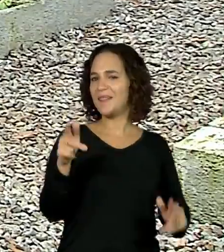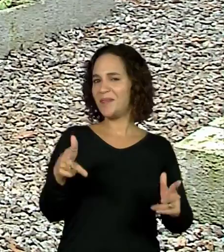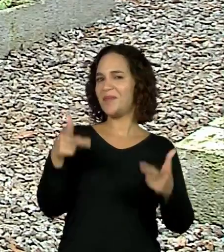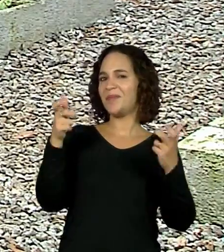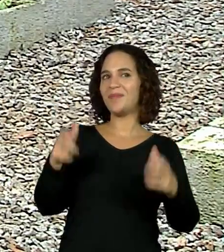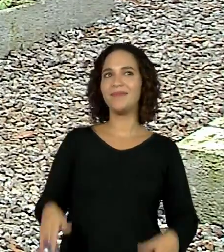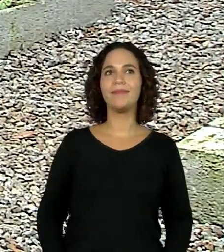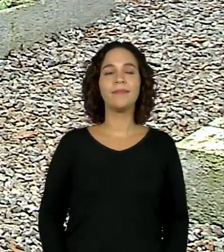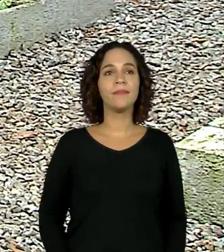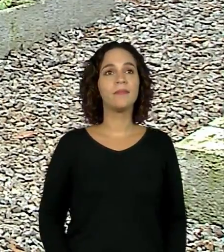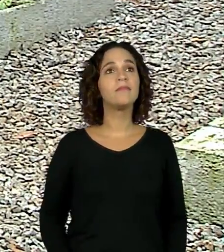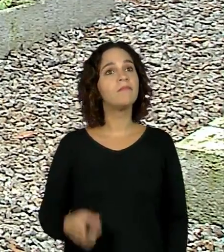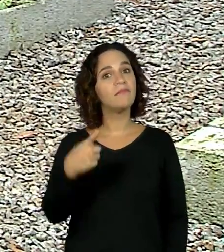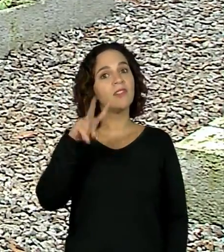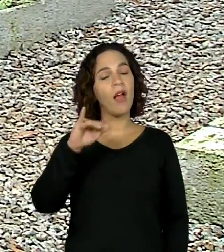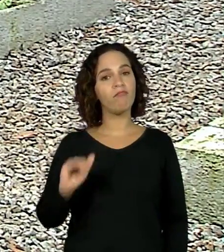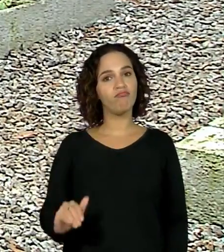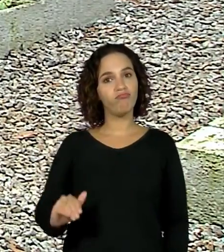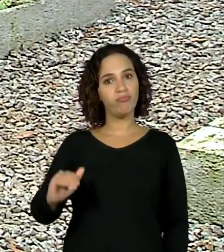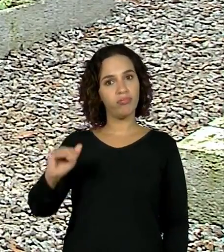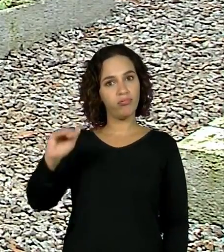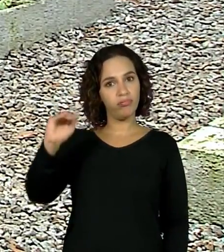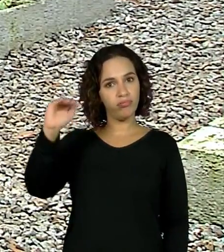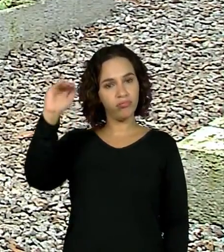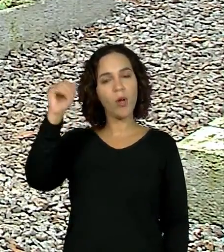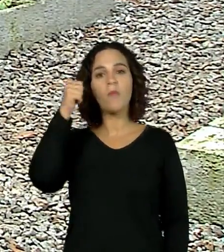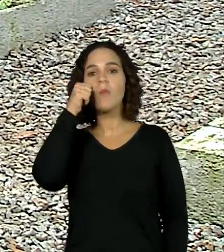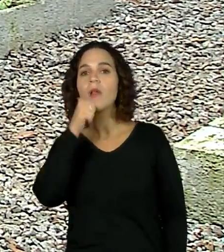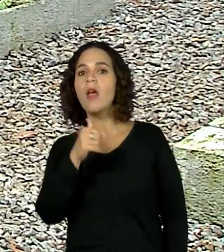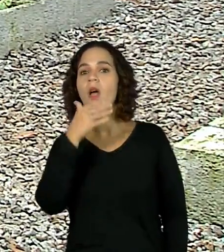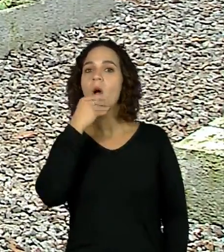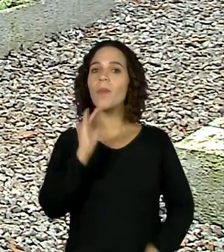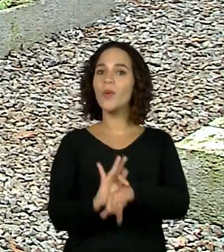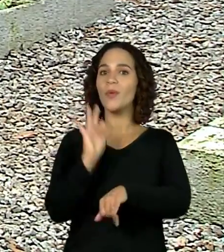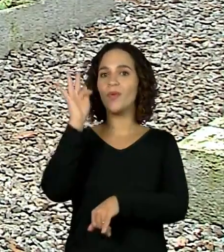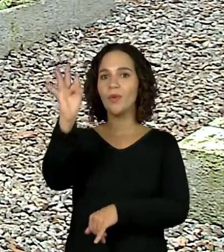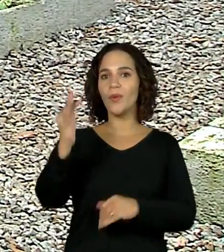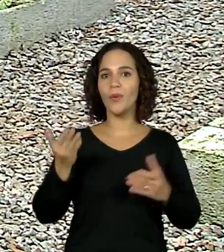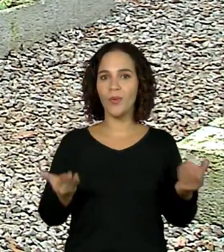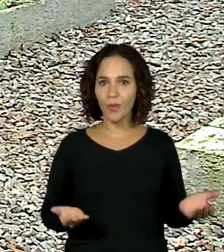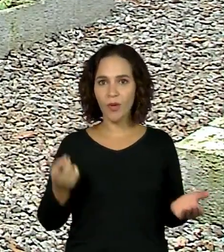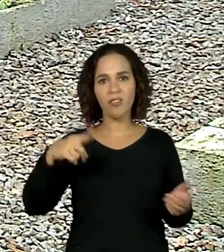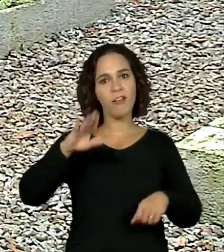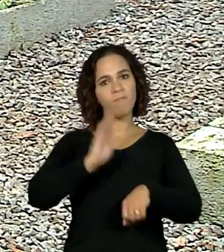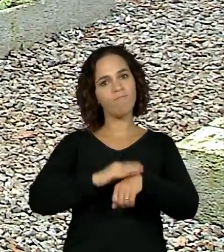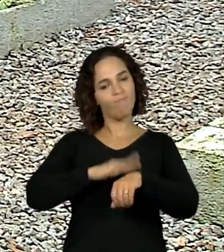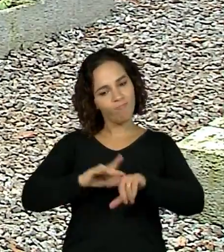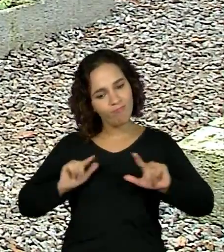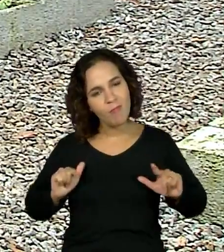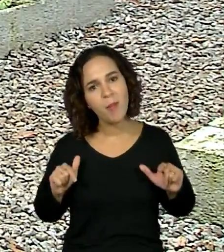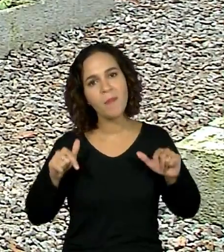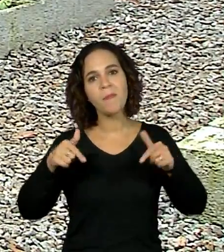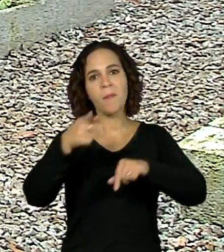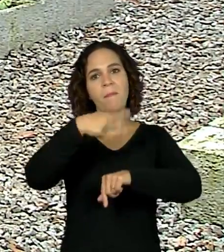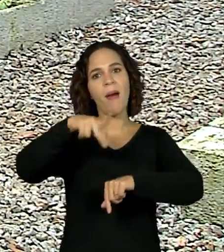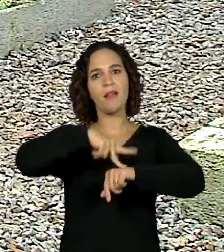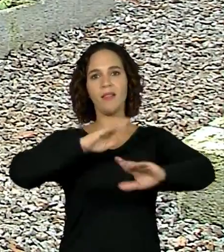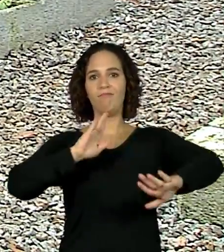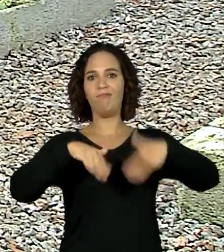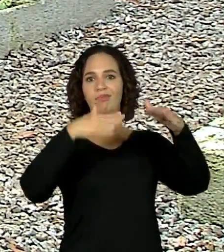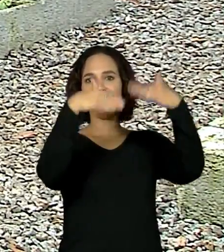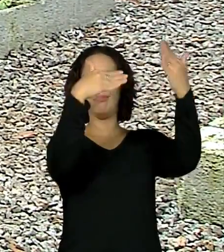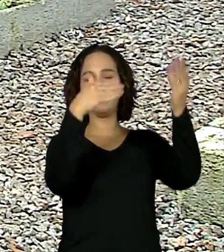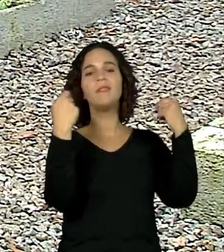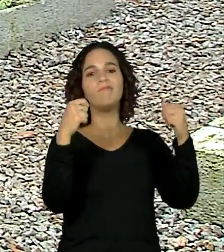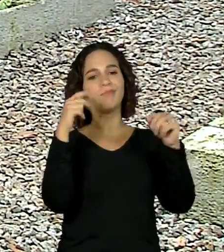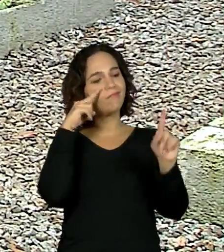E eles vão ser os cidadãos, os homens e mulheres de amanhã, né? Que é quem vai tocar esse país para frente. Eu acho que eles precisam